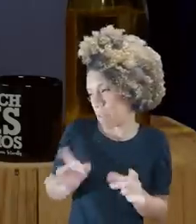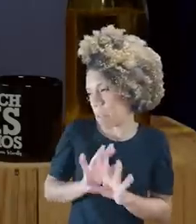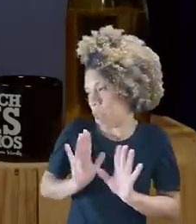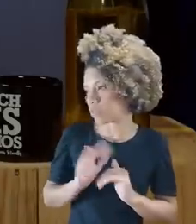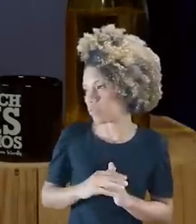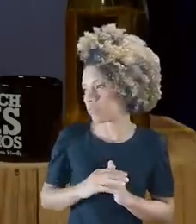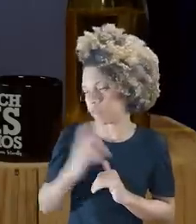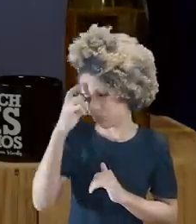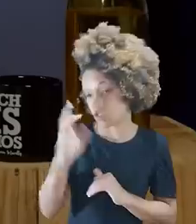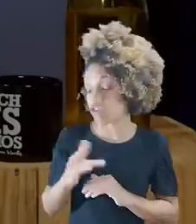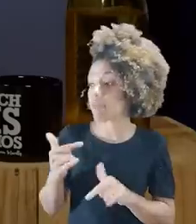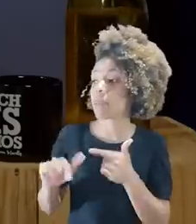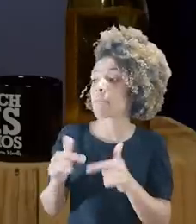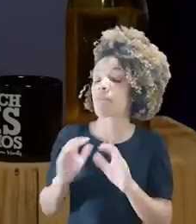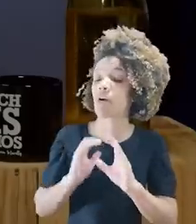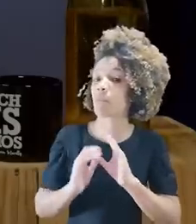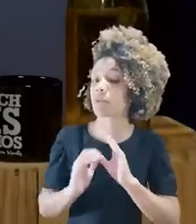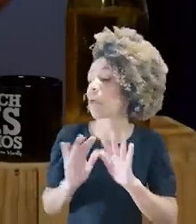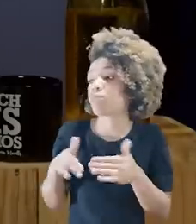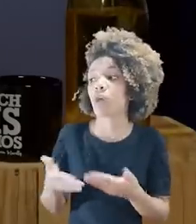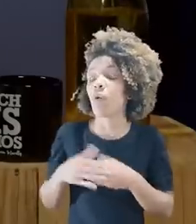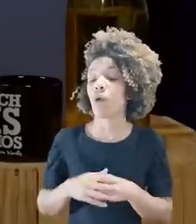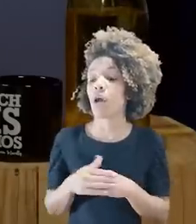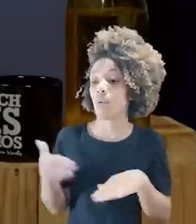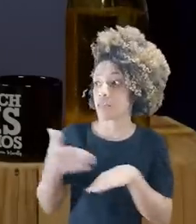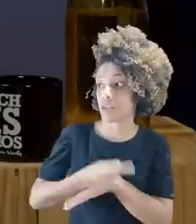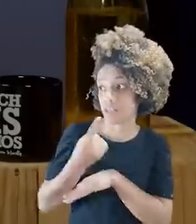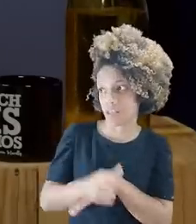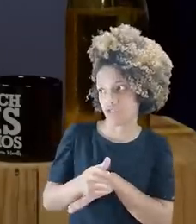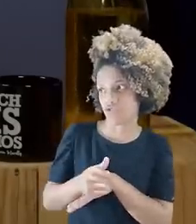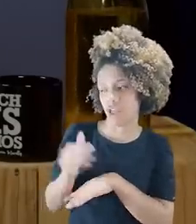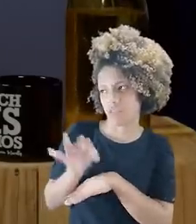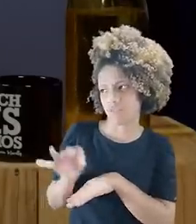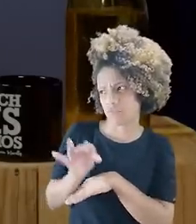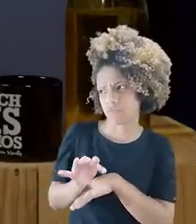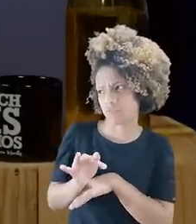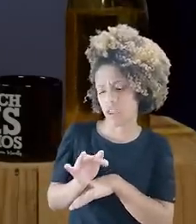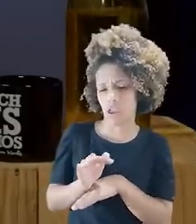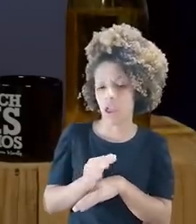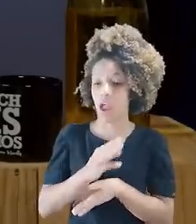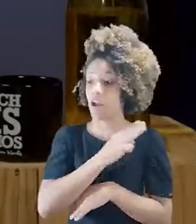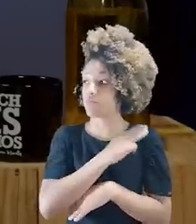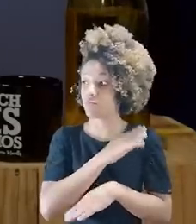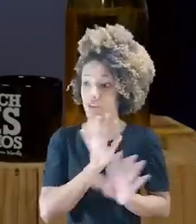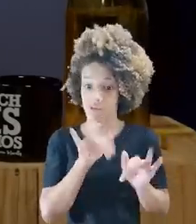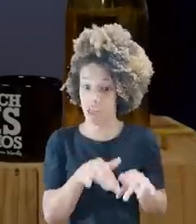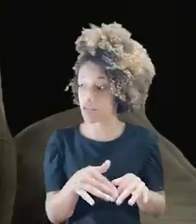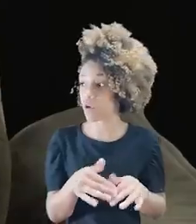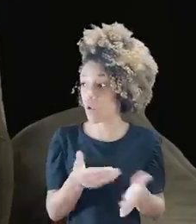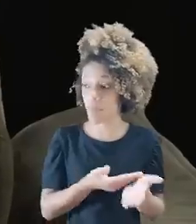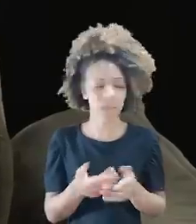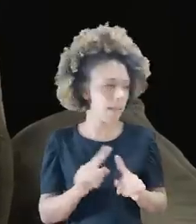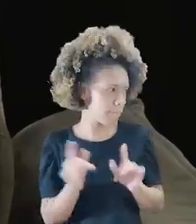já tava na TV já trabalhava com a comunicação e tal Eu entrei com 17 anos na faculdade eu terminei cedo né porque eu comecei cedo no primeiro ano